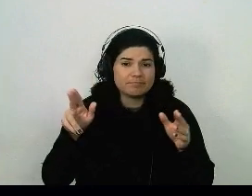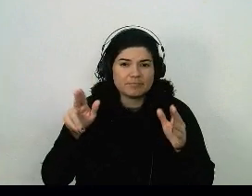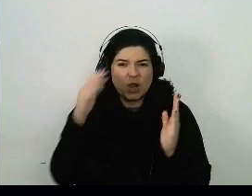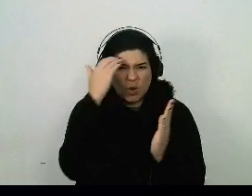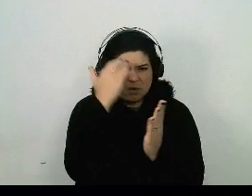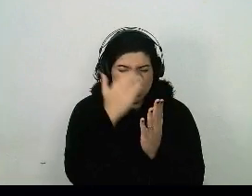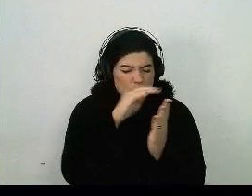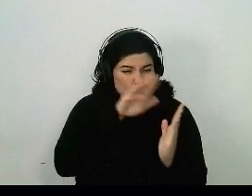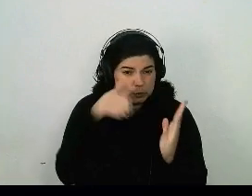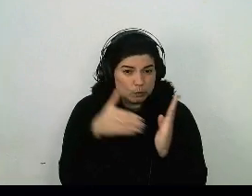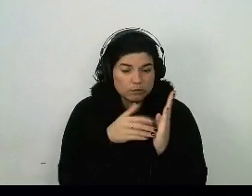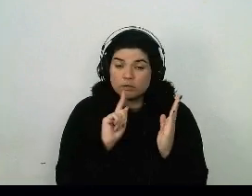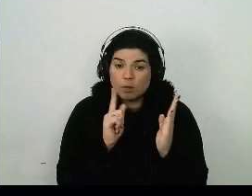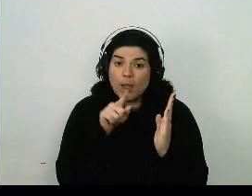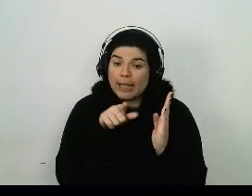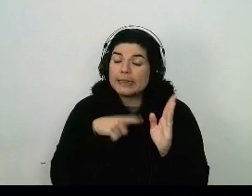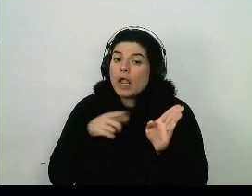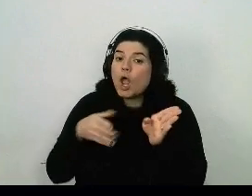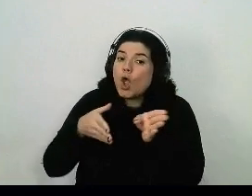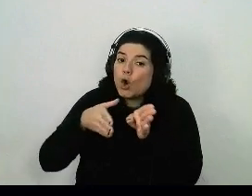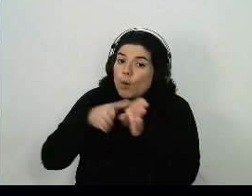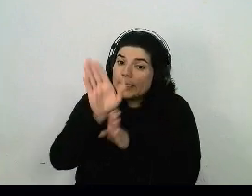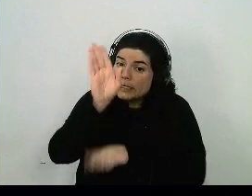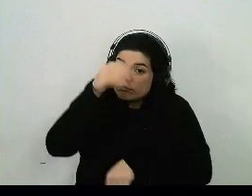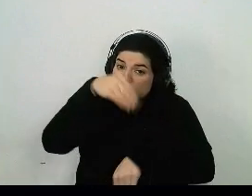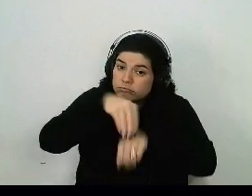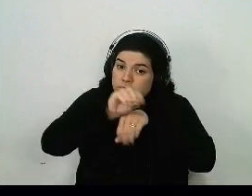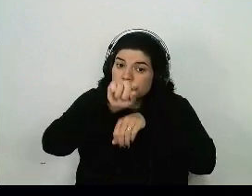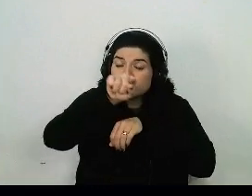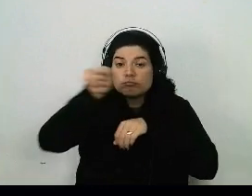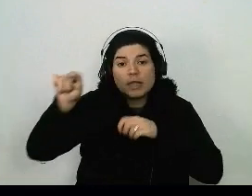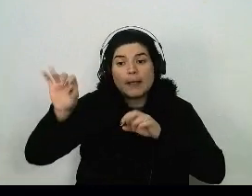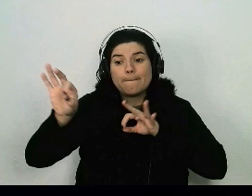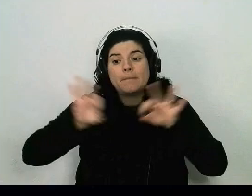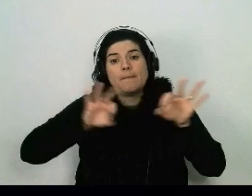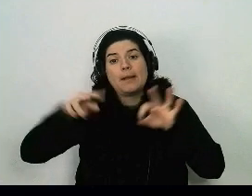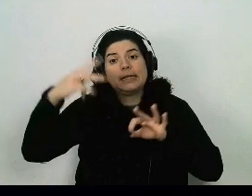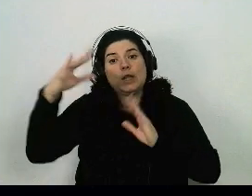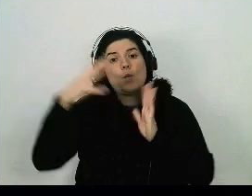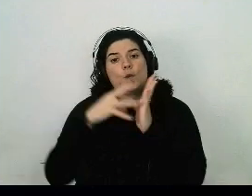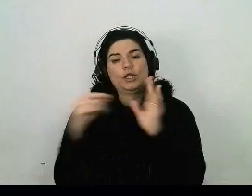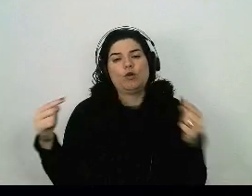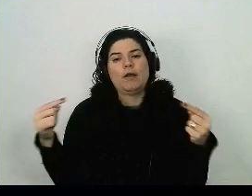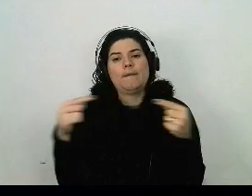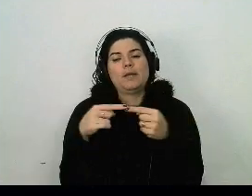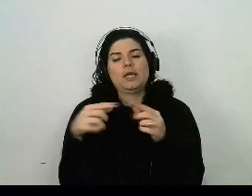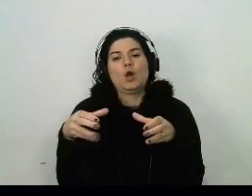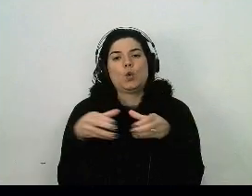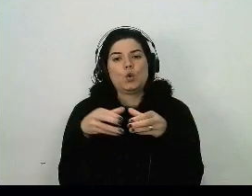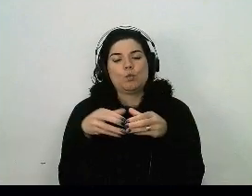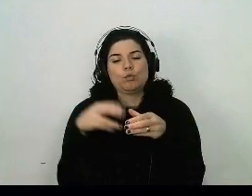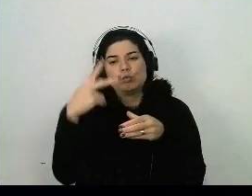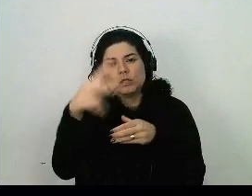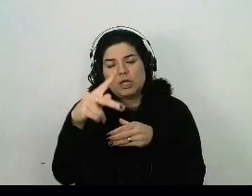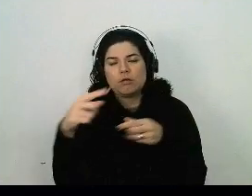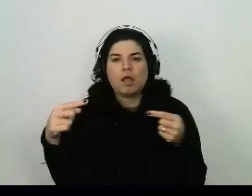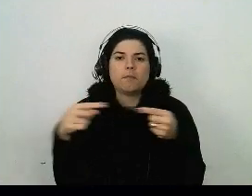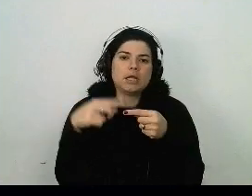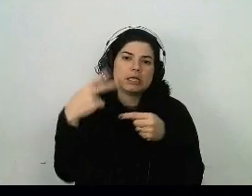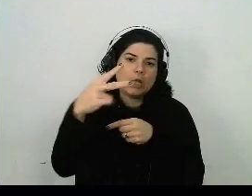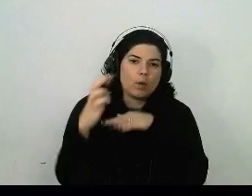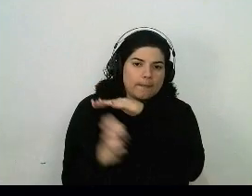partir das recomendações e montar o modelo que faz sentido para sua equipe o modelo que faz sentido para sua empresa dentro